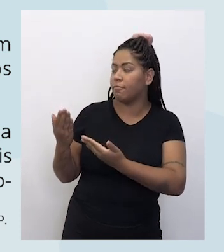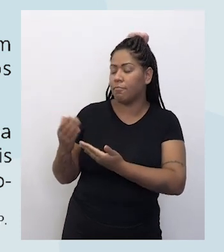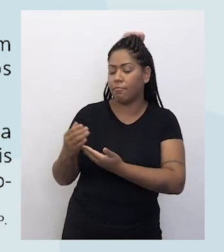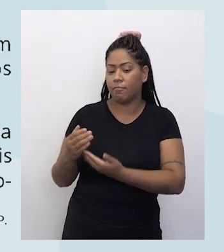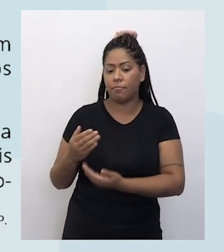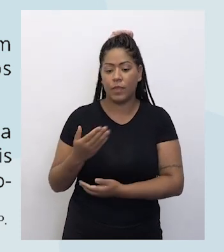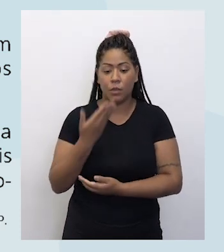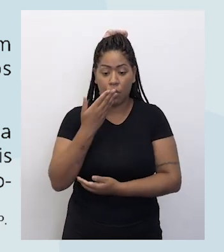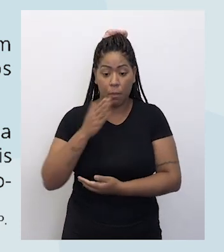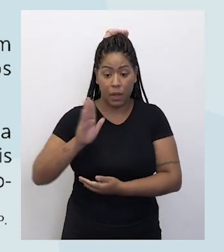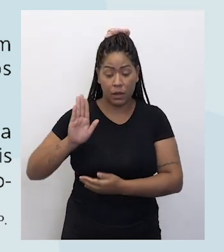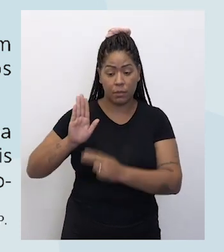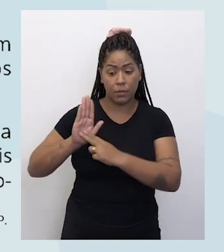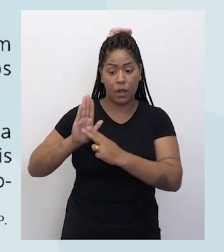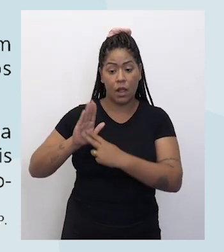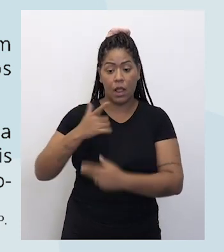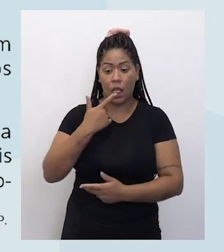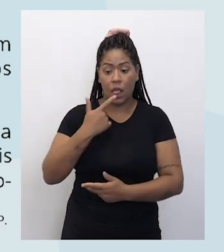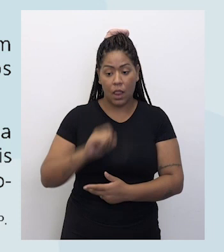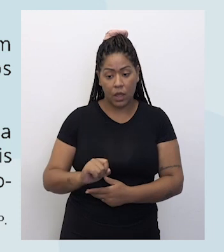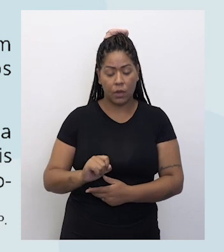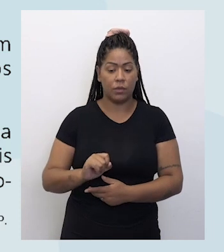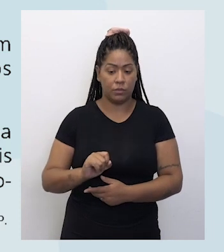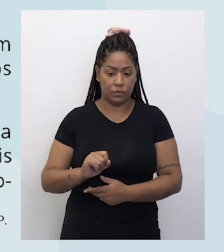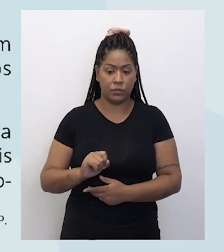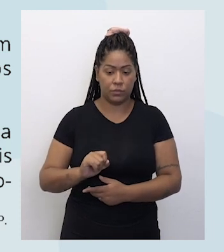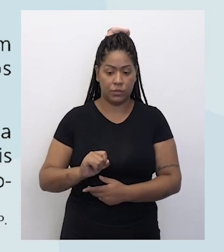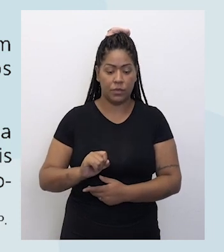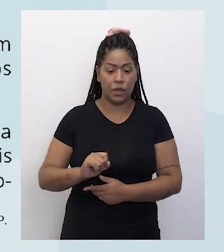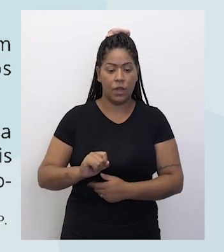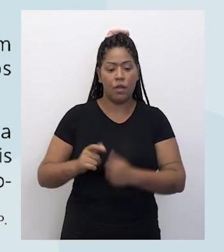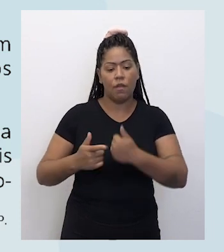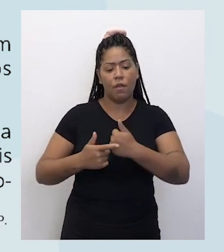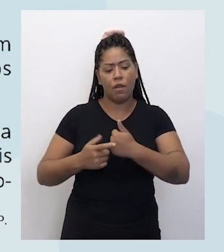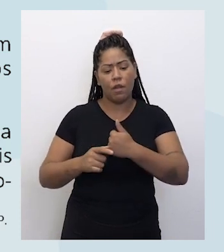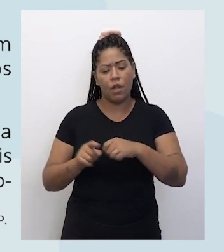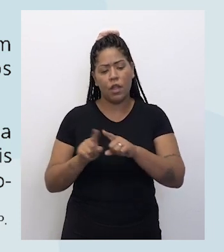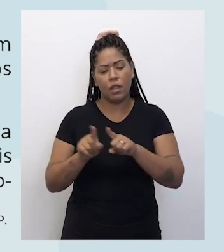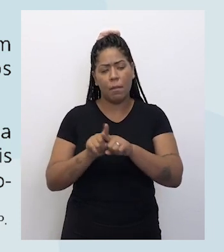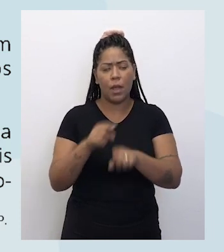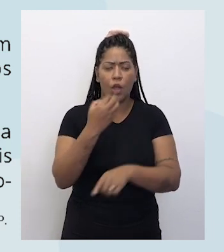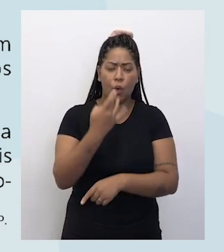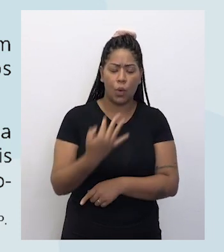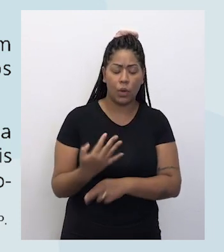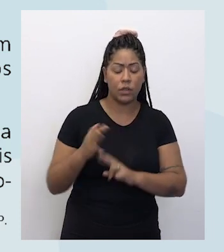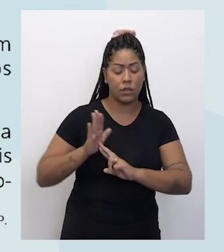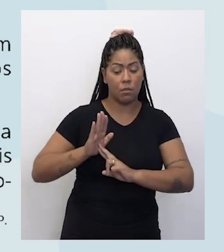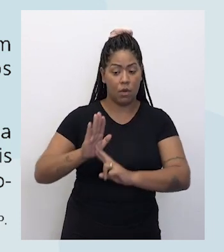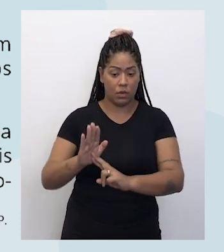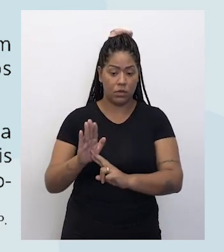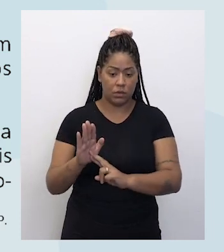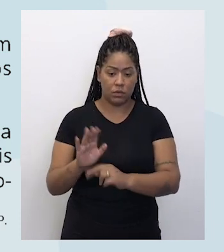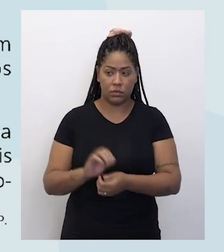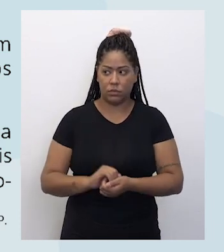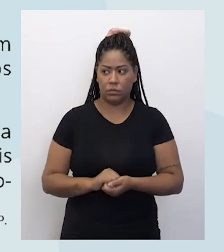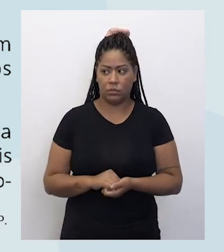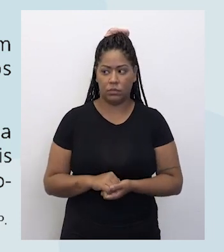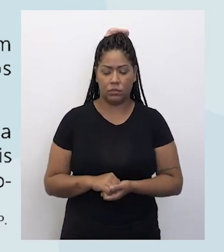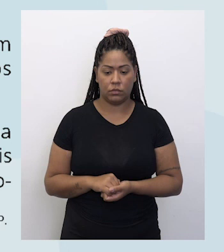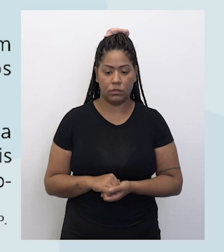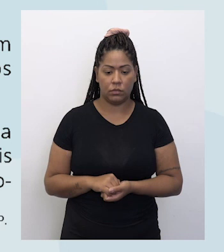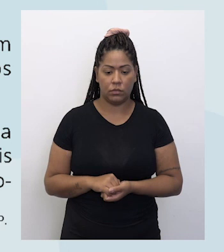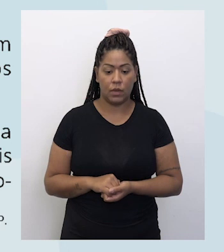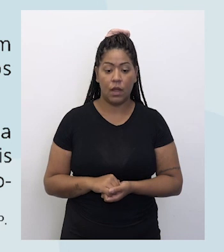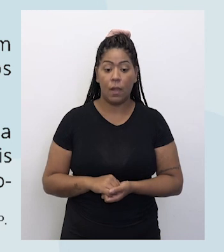publicitárias apresentam linguagem verbal e não verbal, cores chamativas e verbos no modo imperativo. Vale alertar